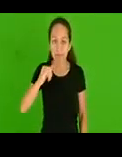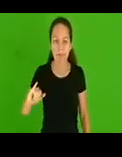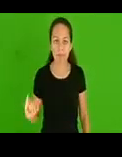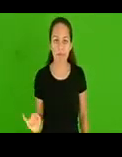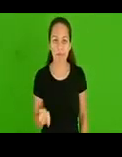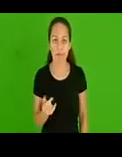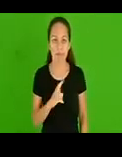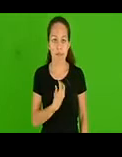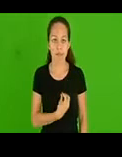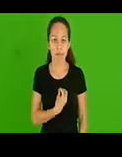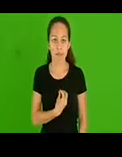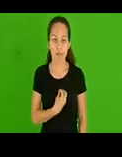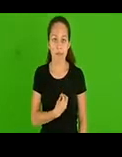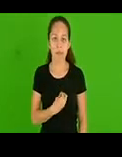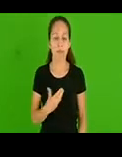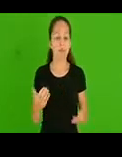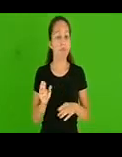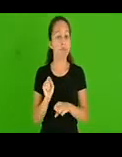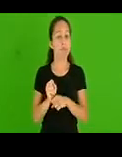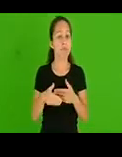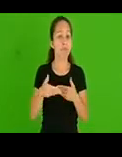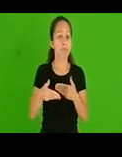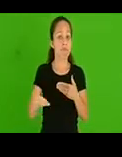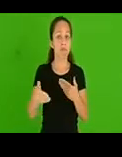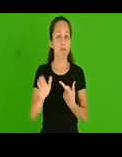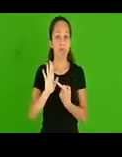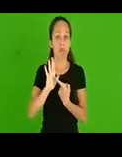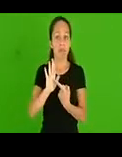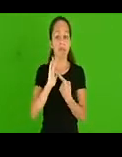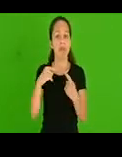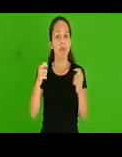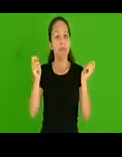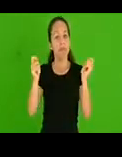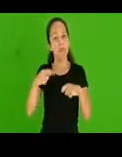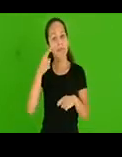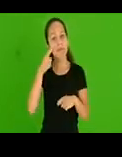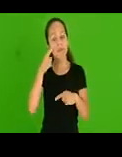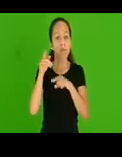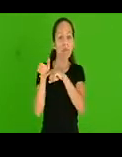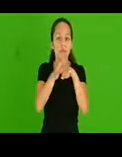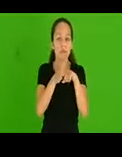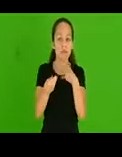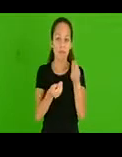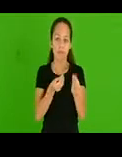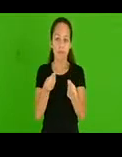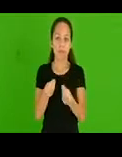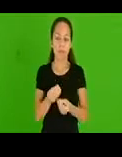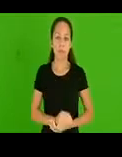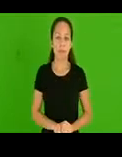vou aguardar aí mais apresentações para a gente poder ver as questões, tá?